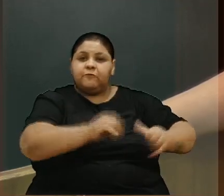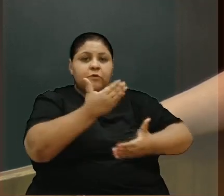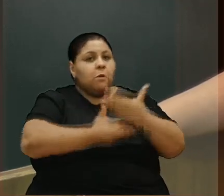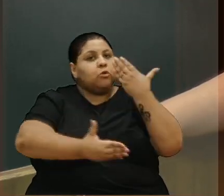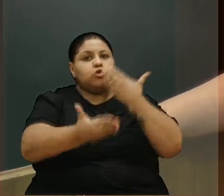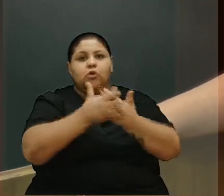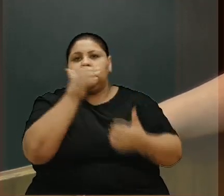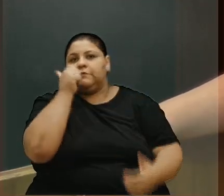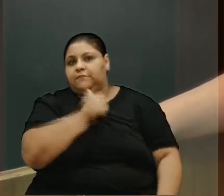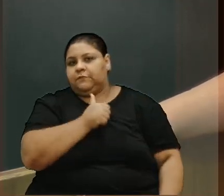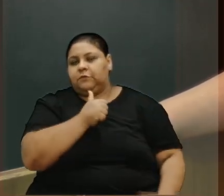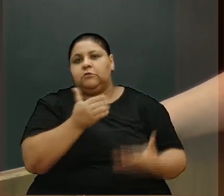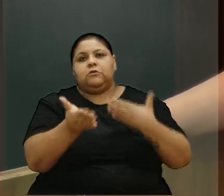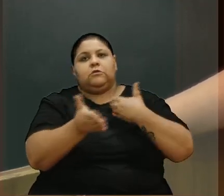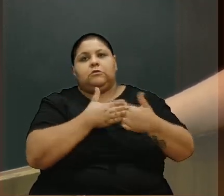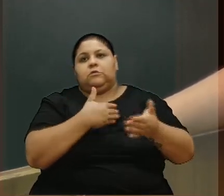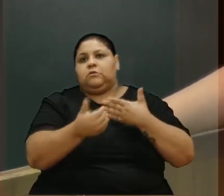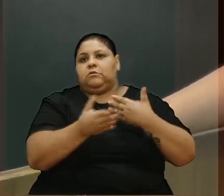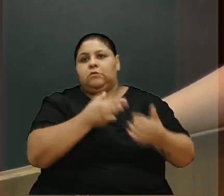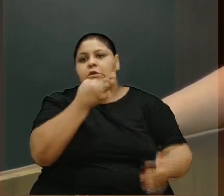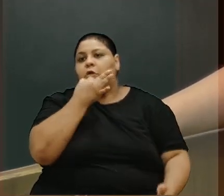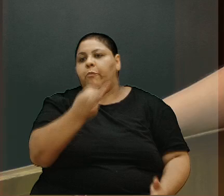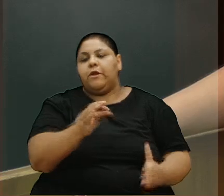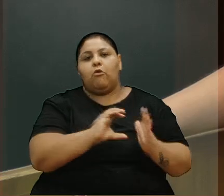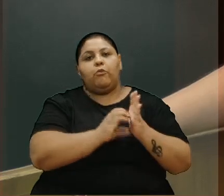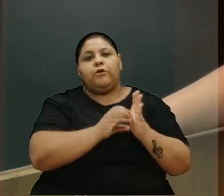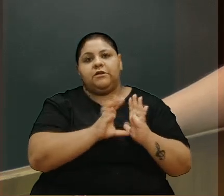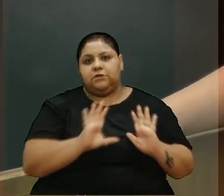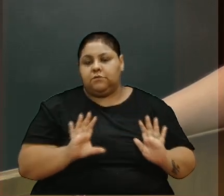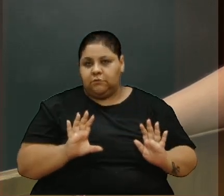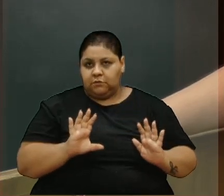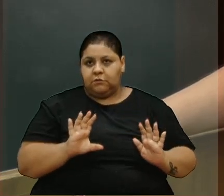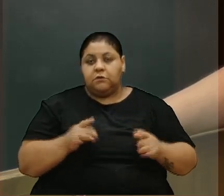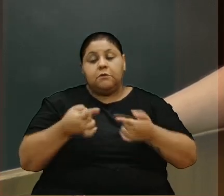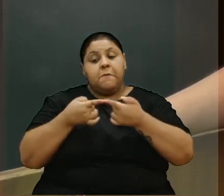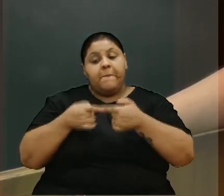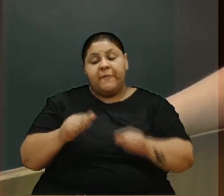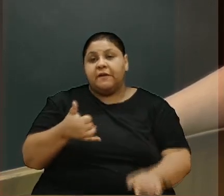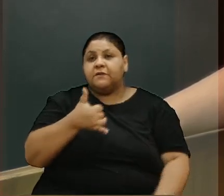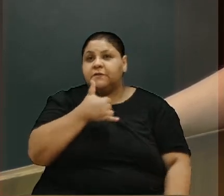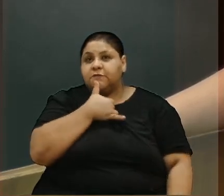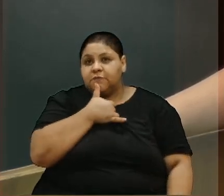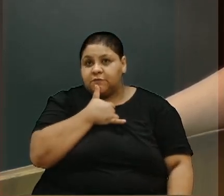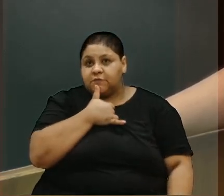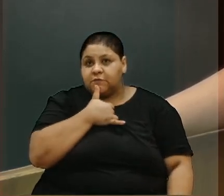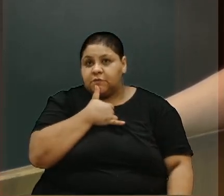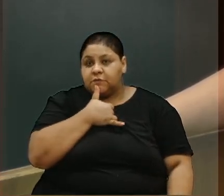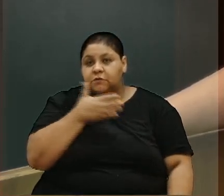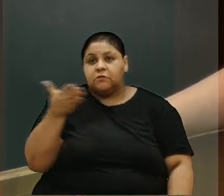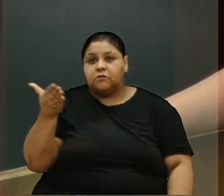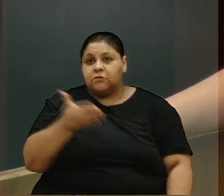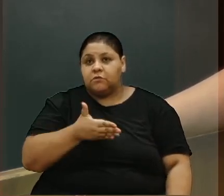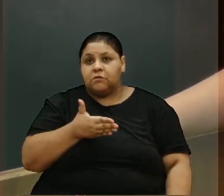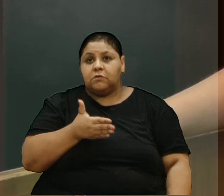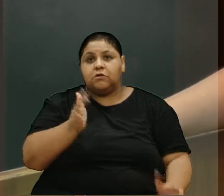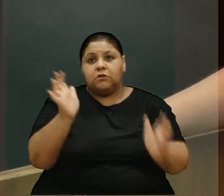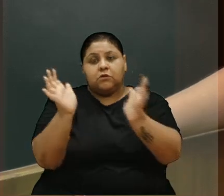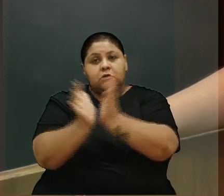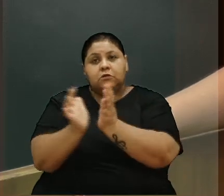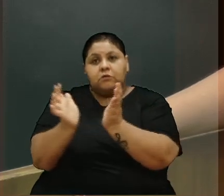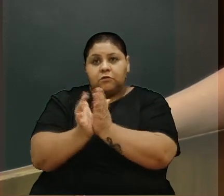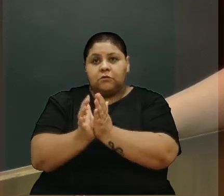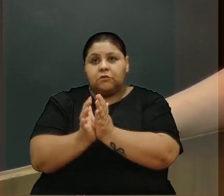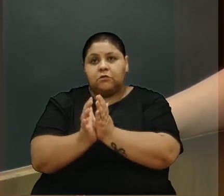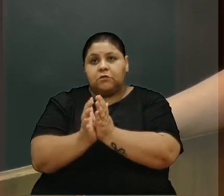nós, independente da nossa posição política. Mas, infelizmente, vem por parte de colegas